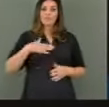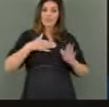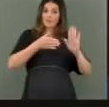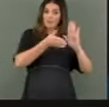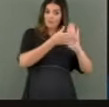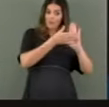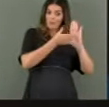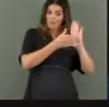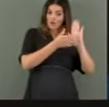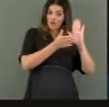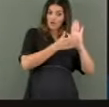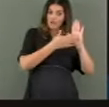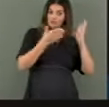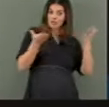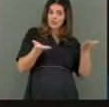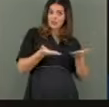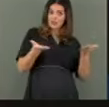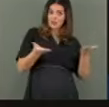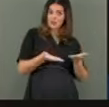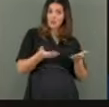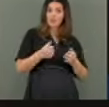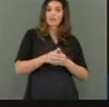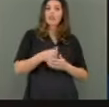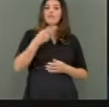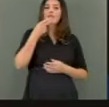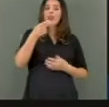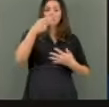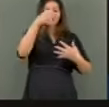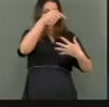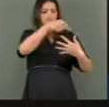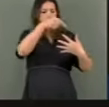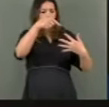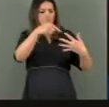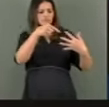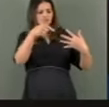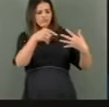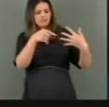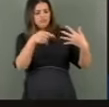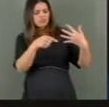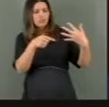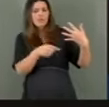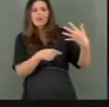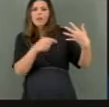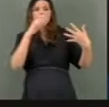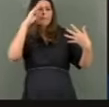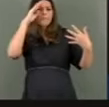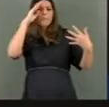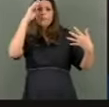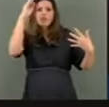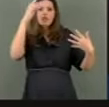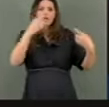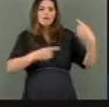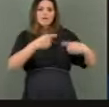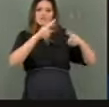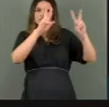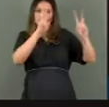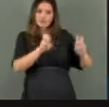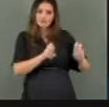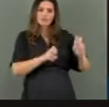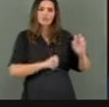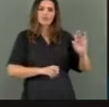proposta inicial é destacar pontos absolutamente prioritários na discussão desse tema.